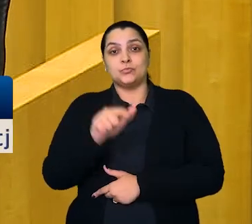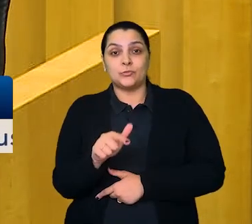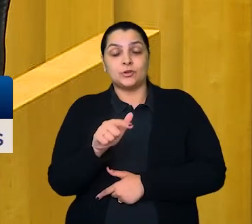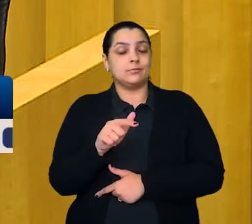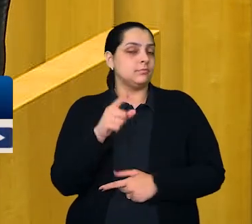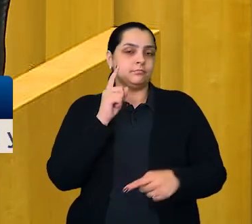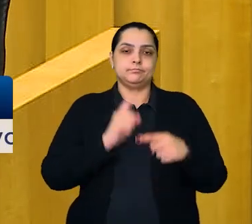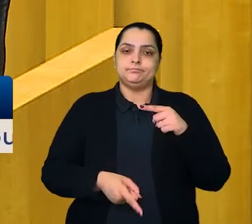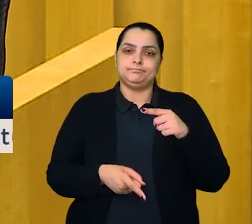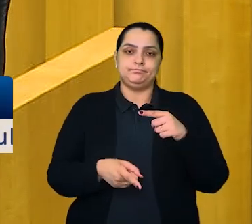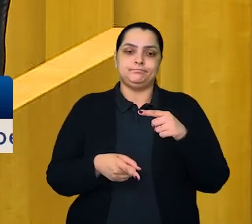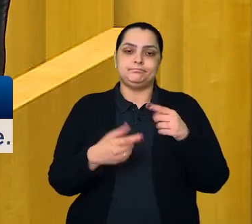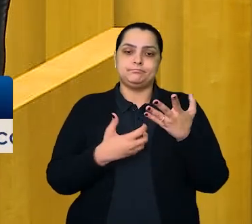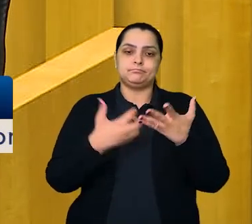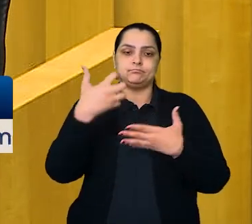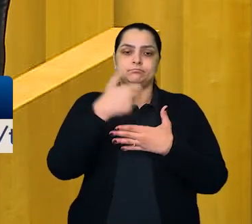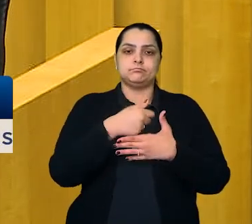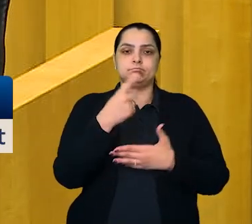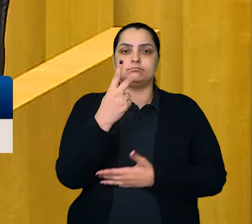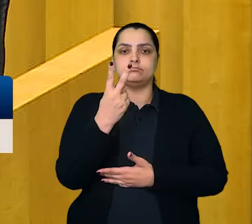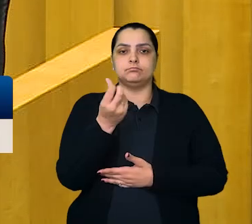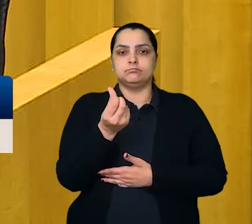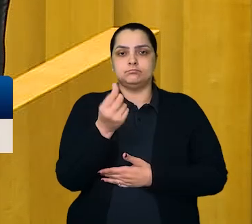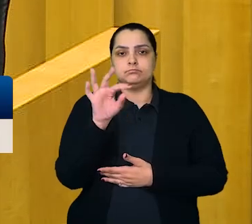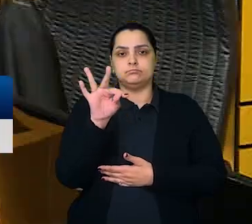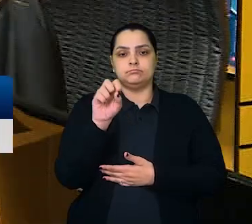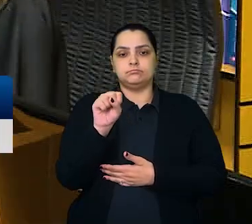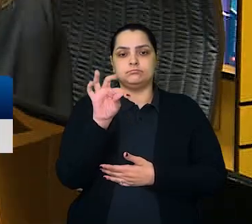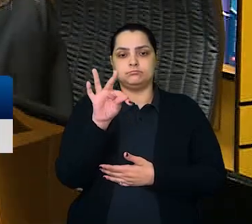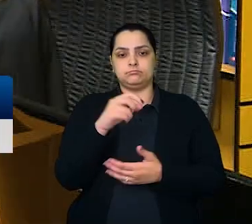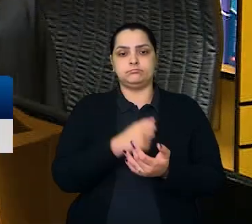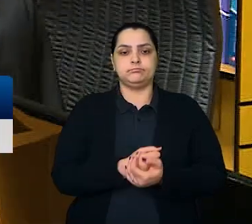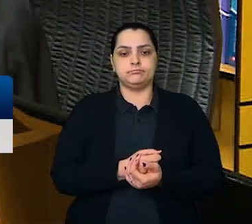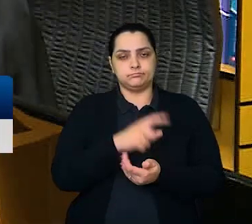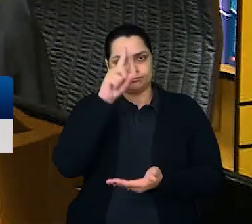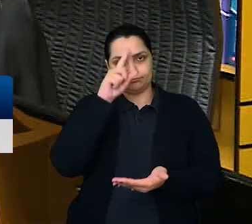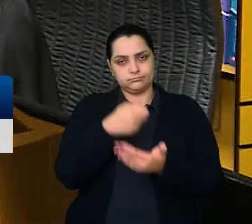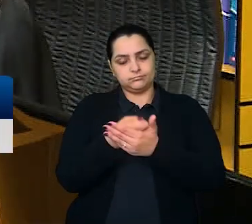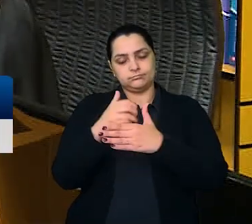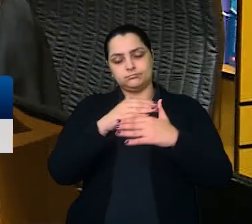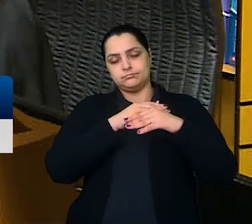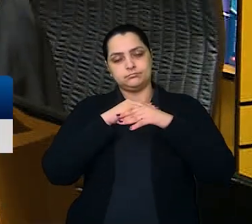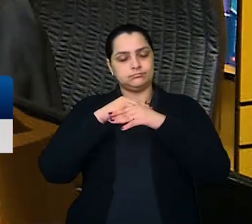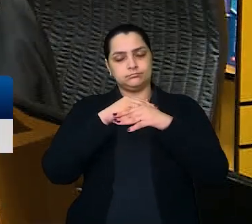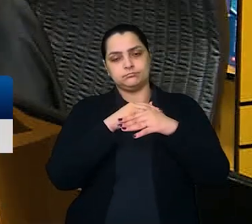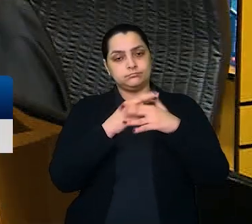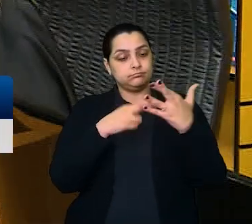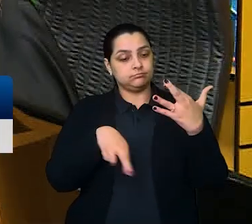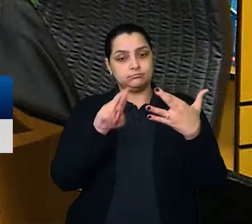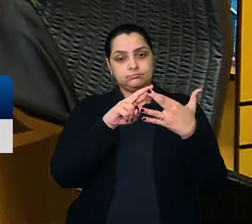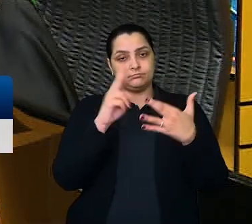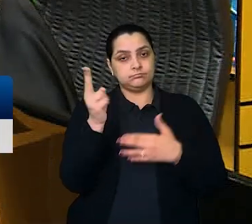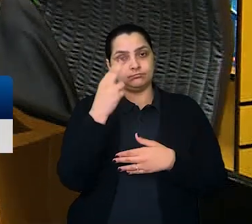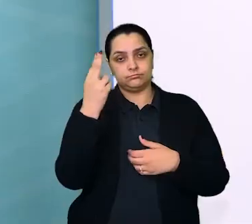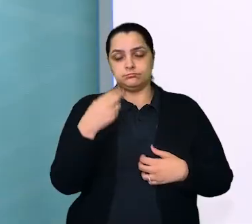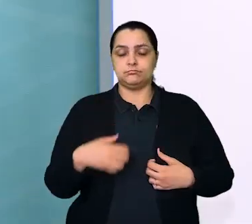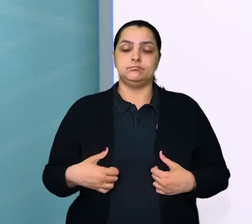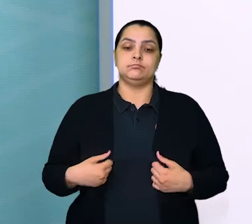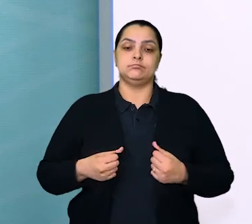que é proibido pela súmula 126 do TST. A decisão foi unânime. Não cabe mais